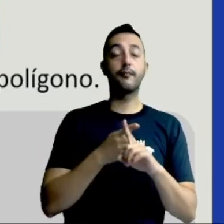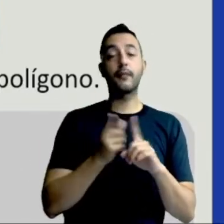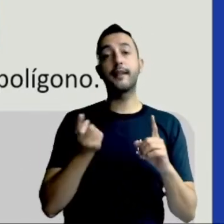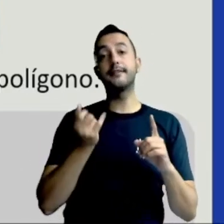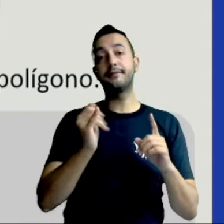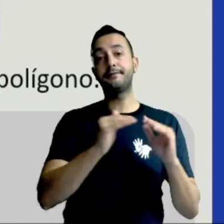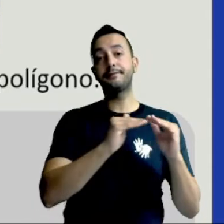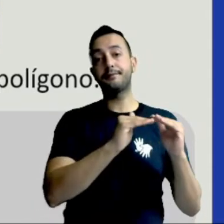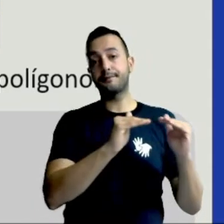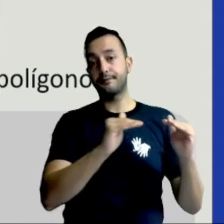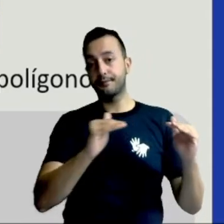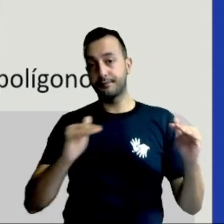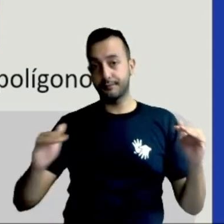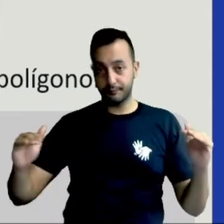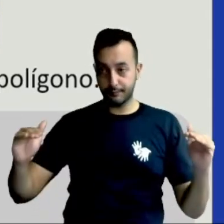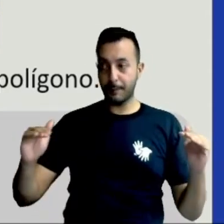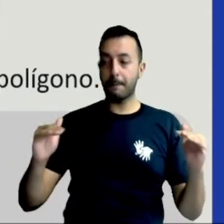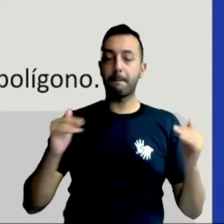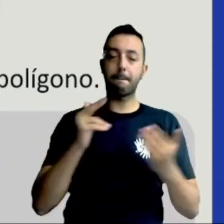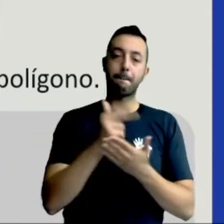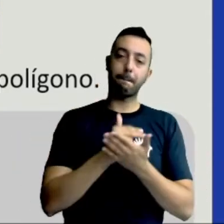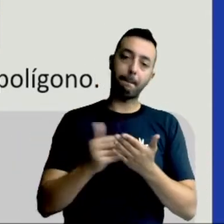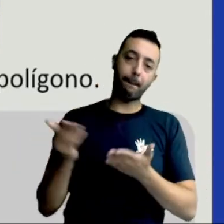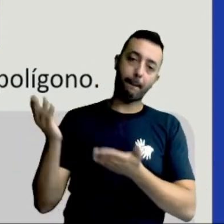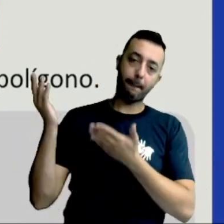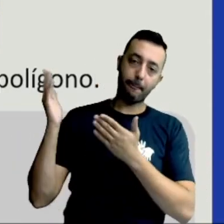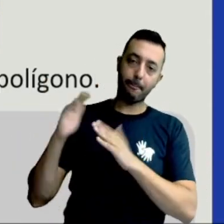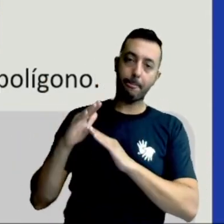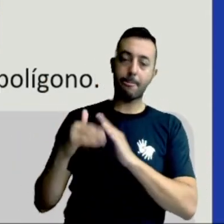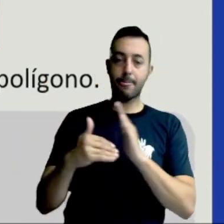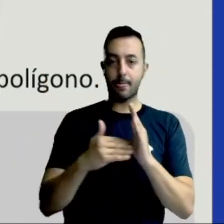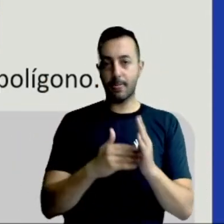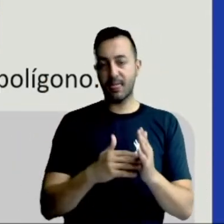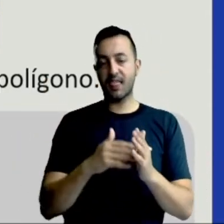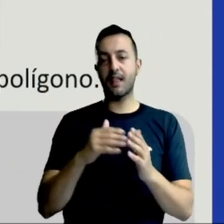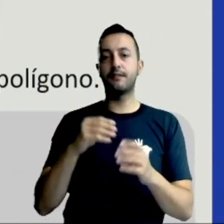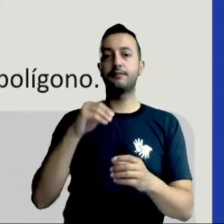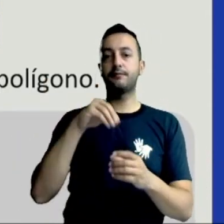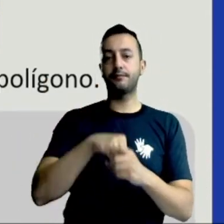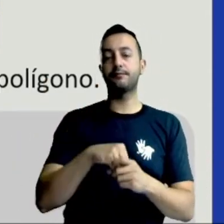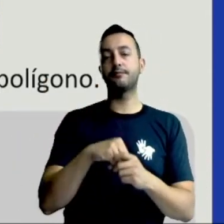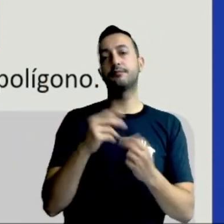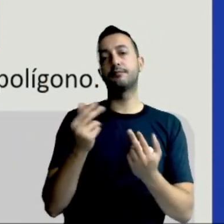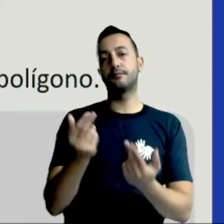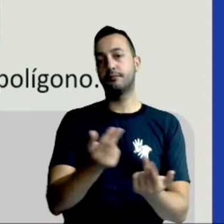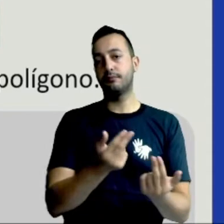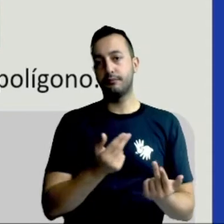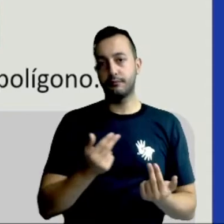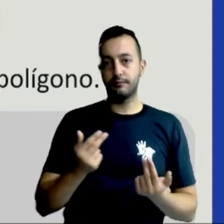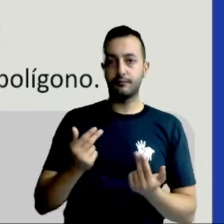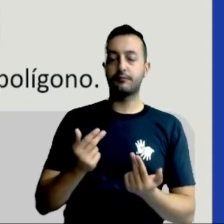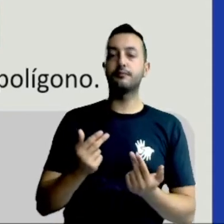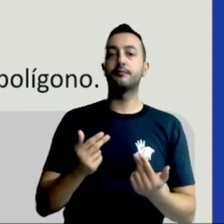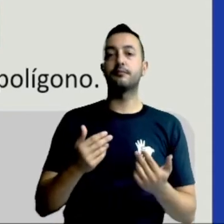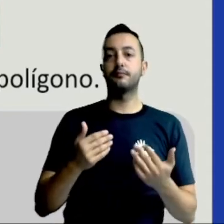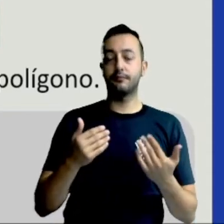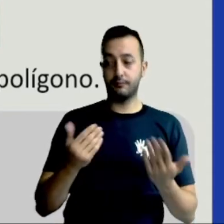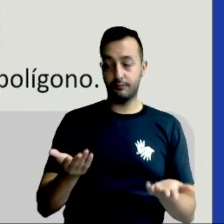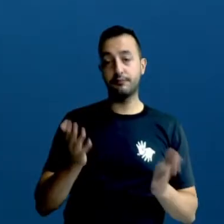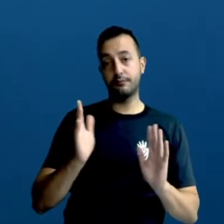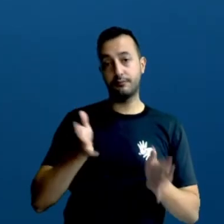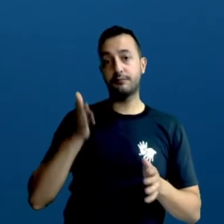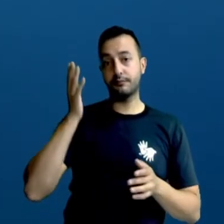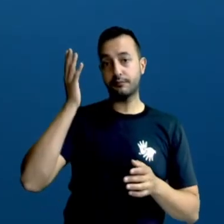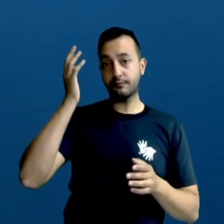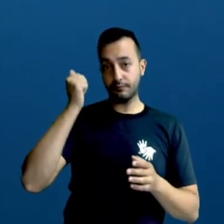é regular, como nesta imagem, todos os lados e os ângulos internos são iguais. Aí vê, a gente já sabe